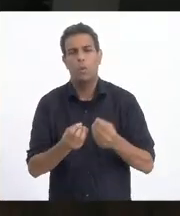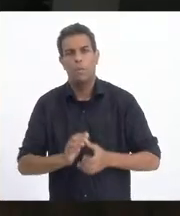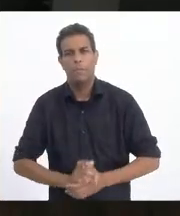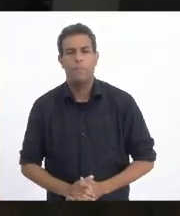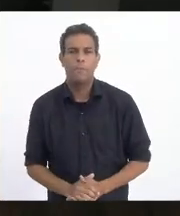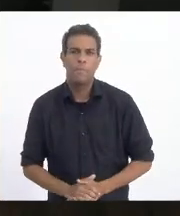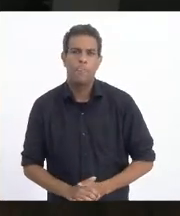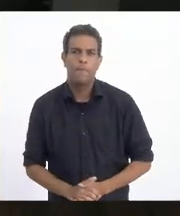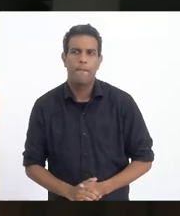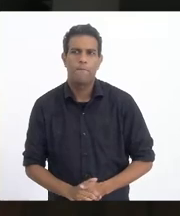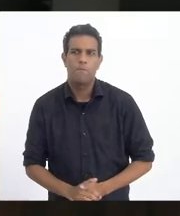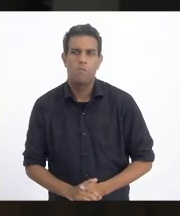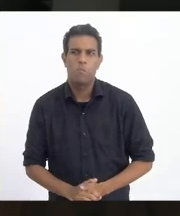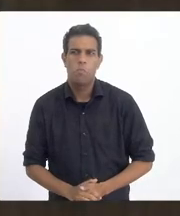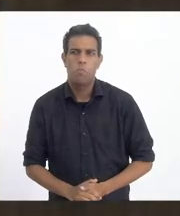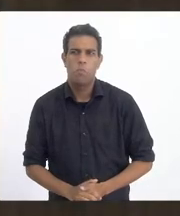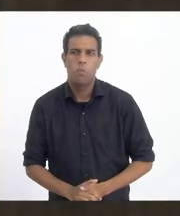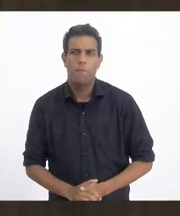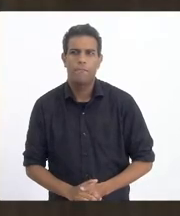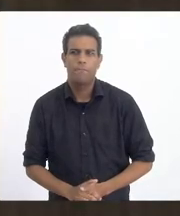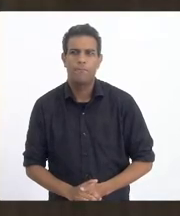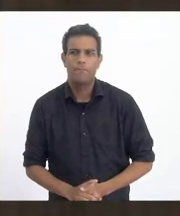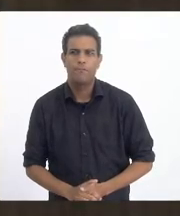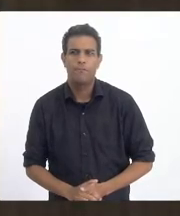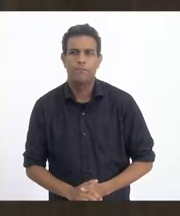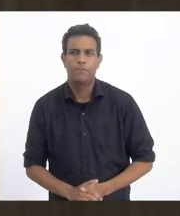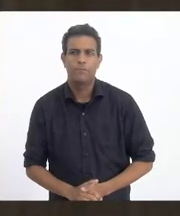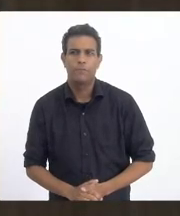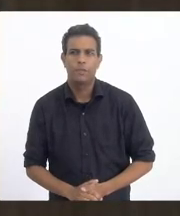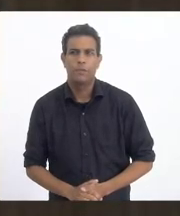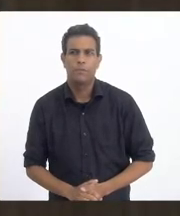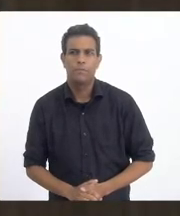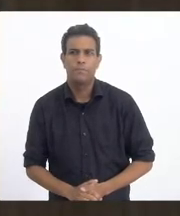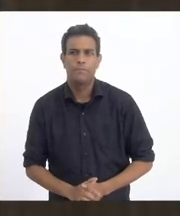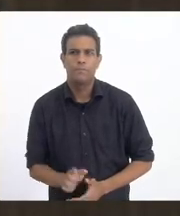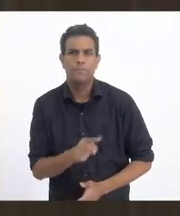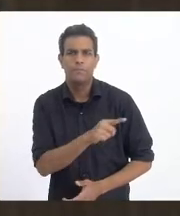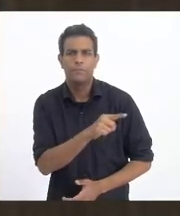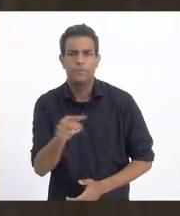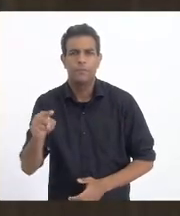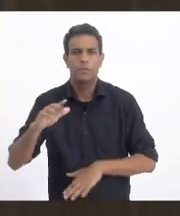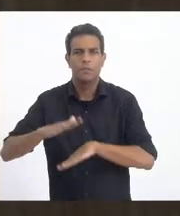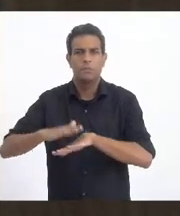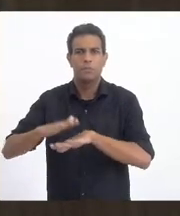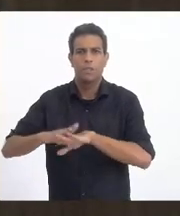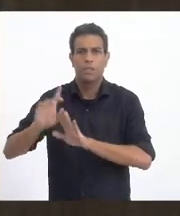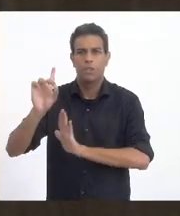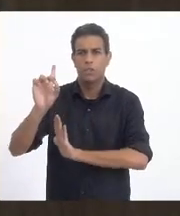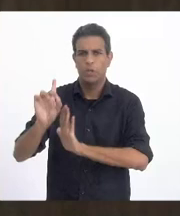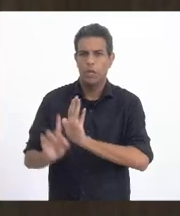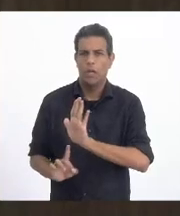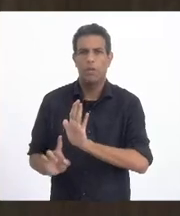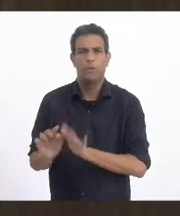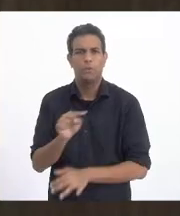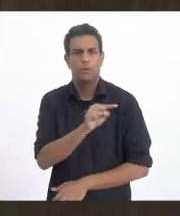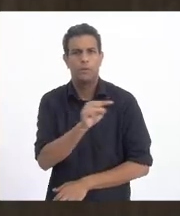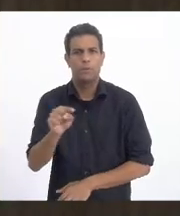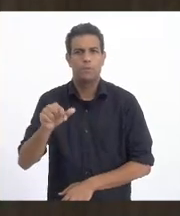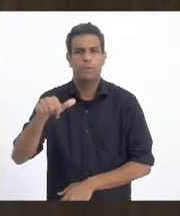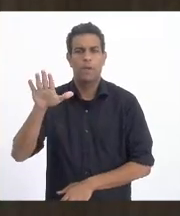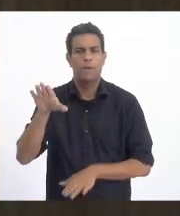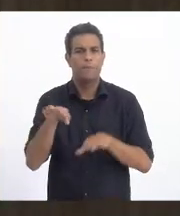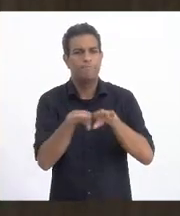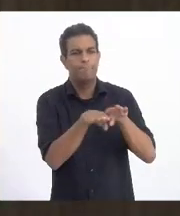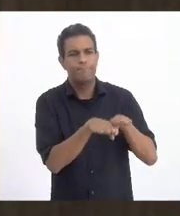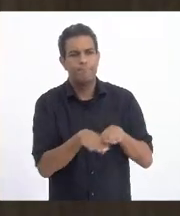isso. Justamente esse benefício, né, que o senhor está citando aí, que é o direito adquirido, que é o nosso entendimento, se ele estivesse amparado